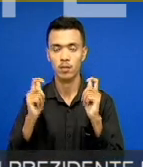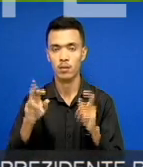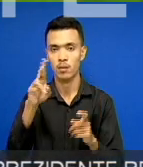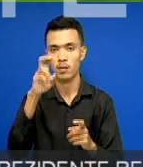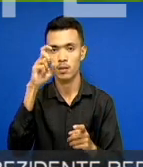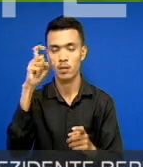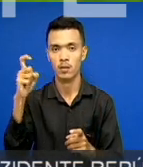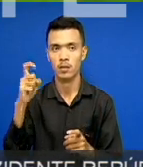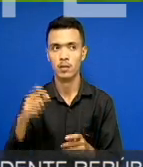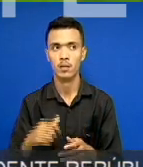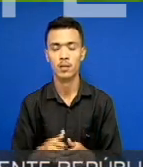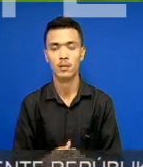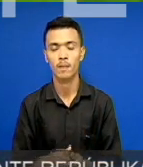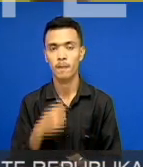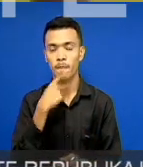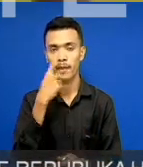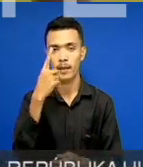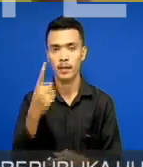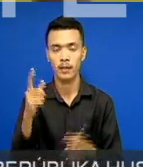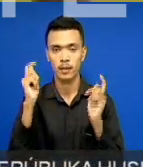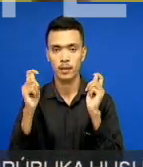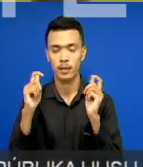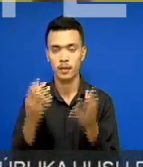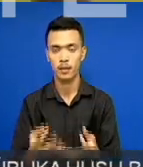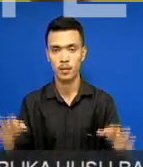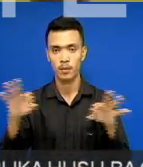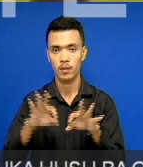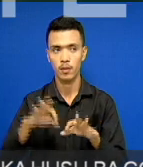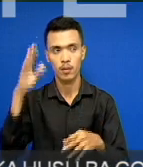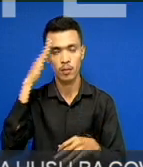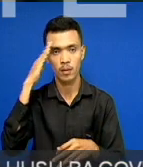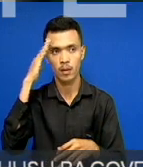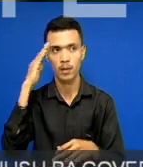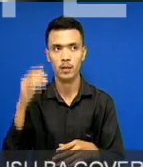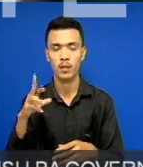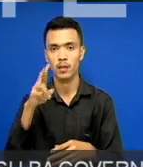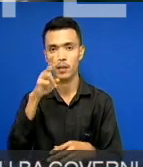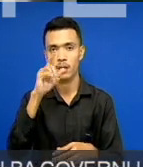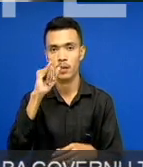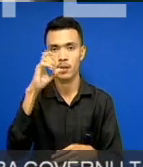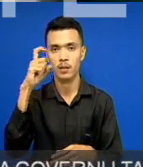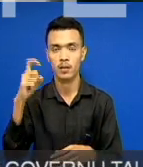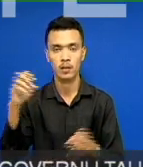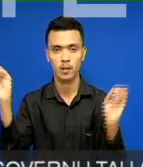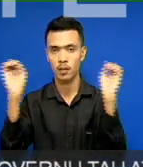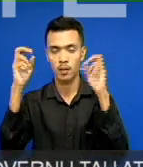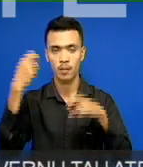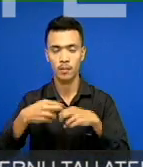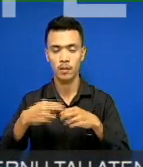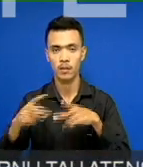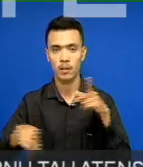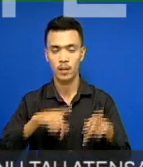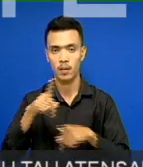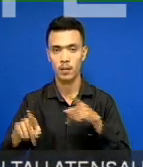raices. Claudino Ximenez afirma que o teste é importante para ter nível de radiação raiz, onde lá foi impacto para o cidadão